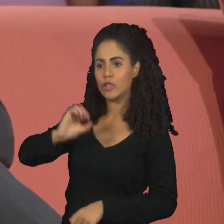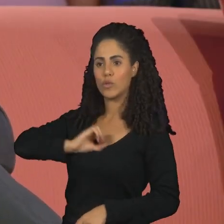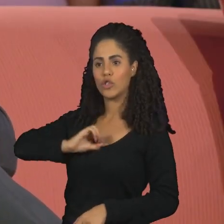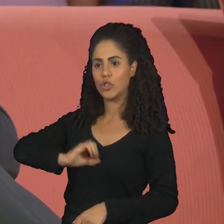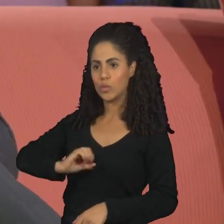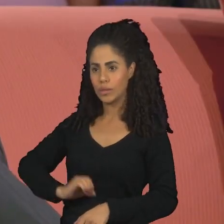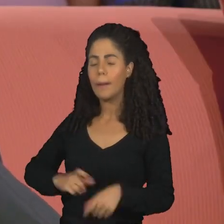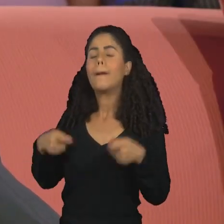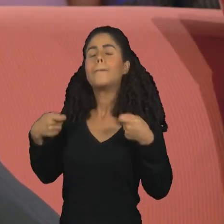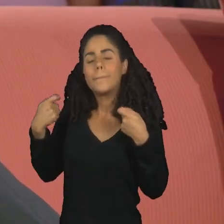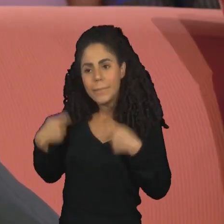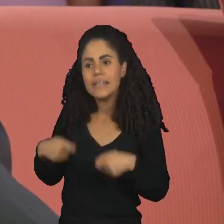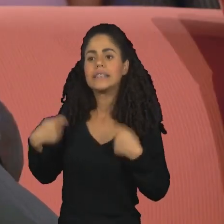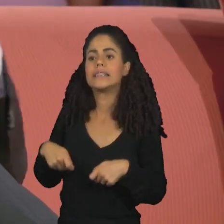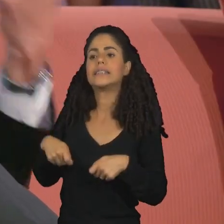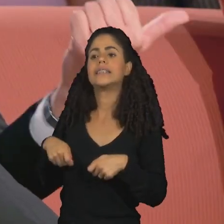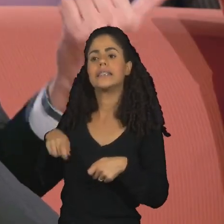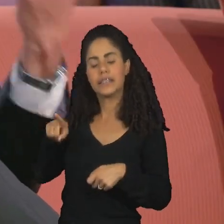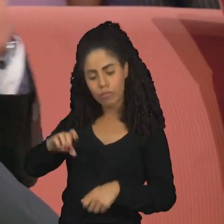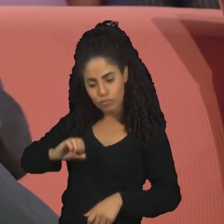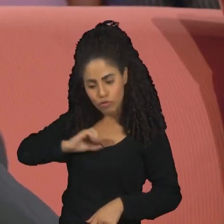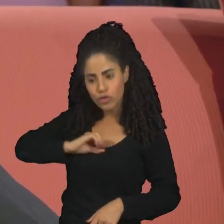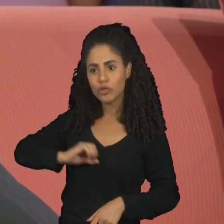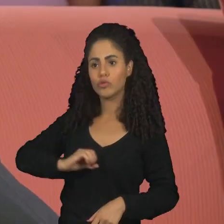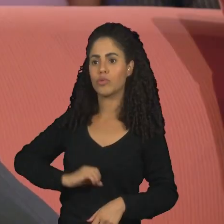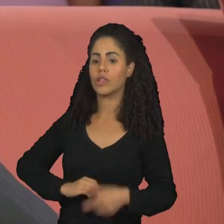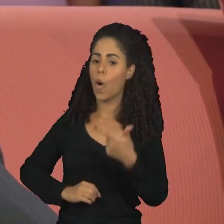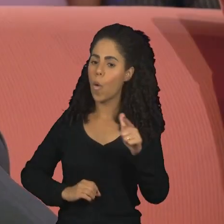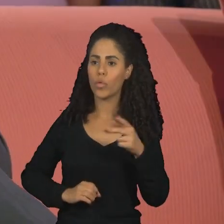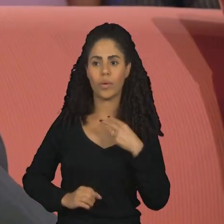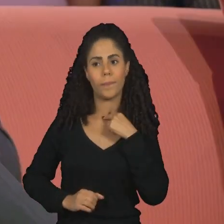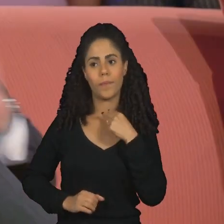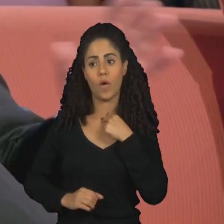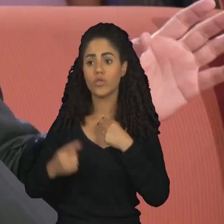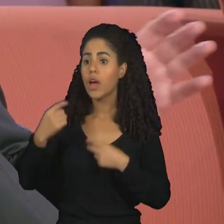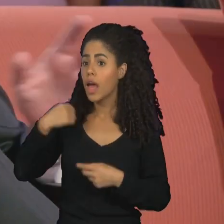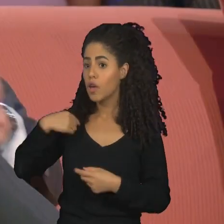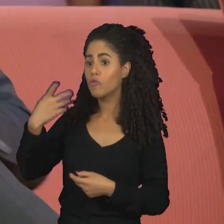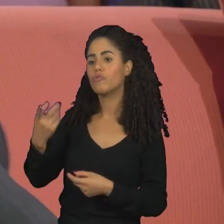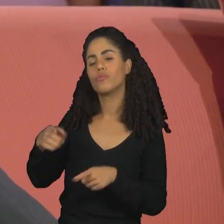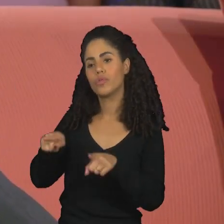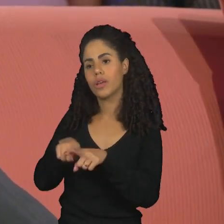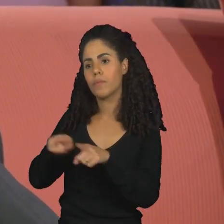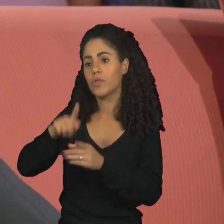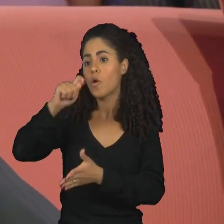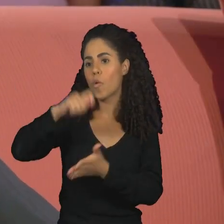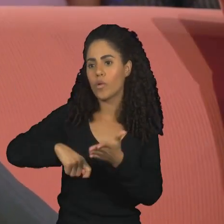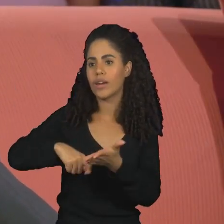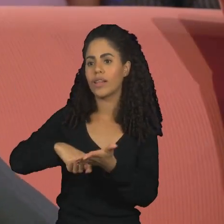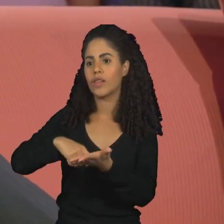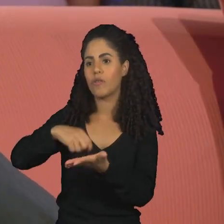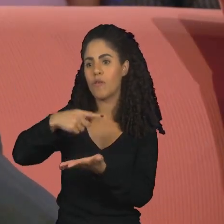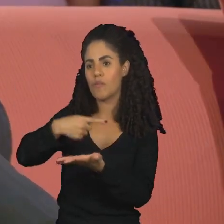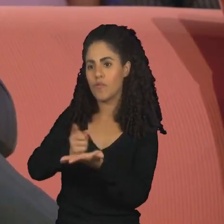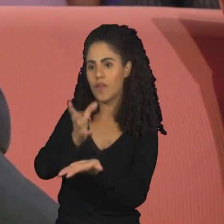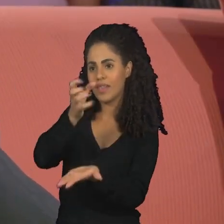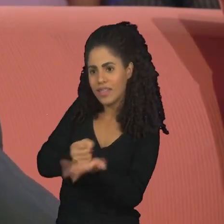tem que ser um jesuíta. Eu vim para a PUC como professor de design, outra coisa que ninguém às vezes entende,